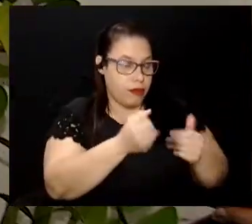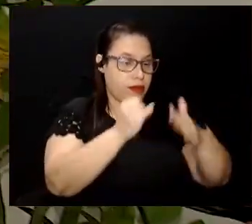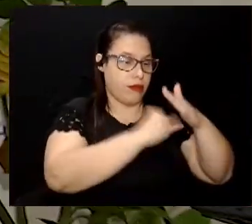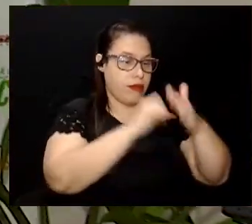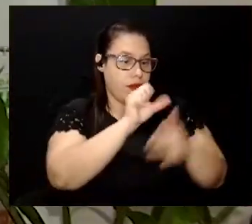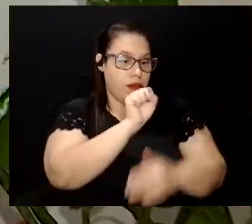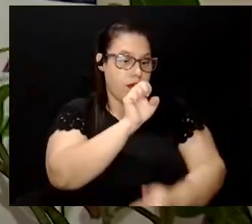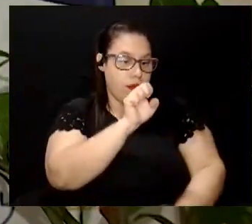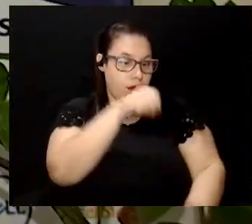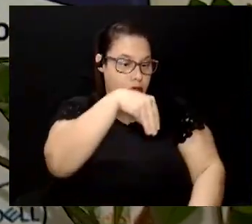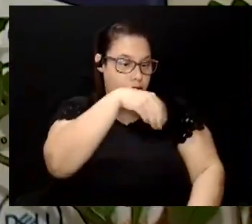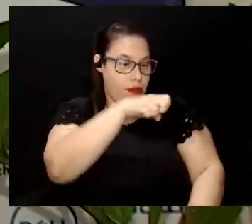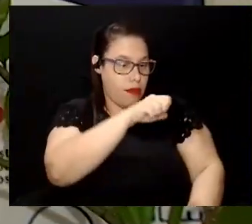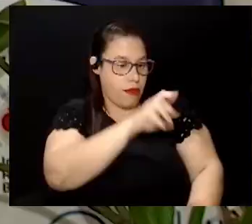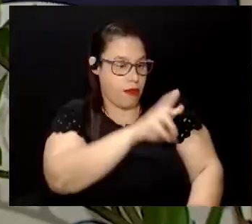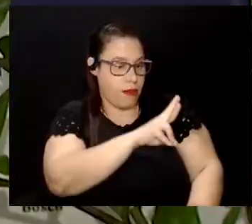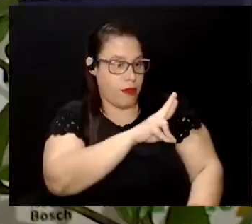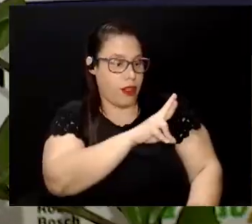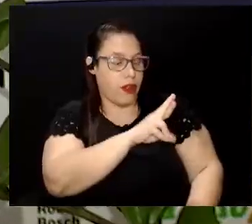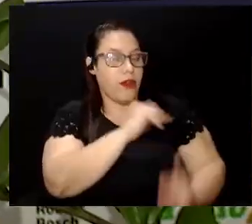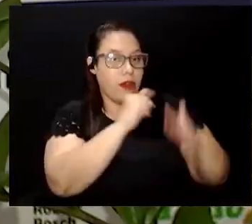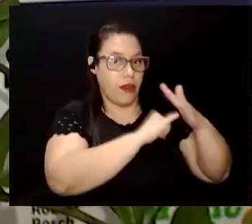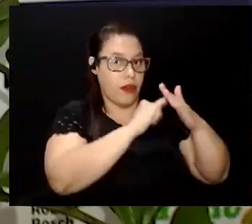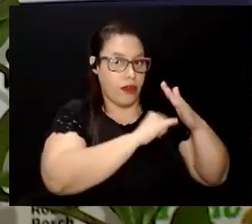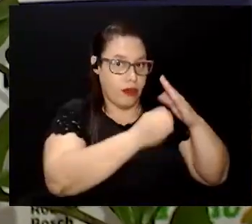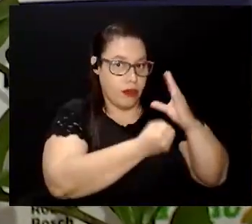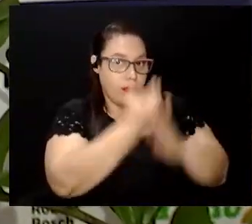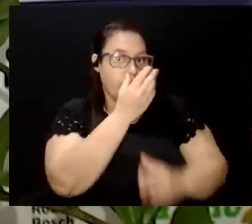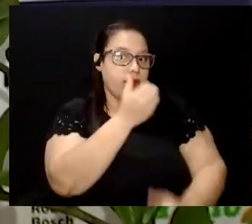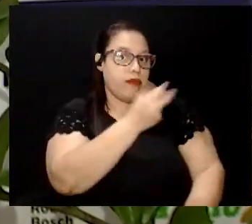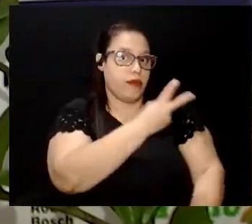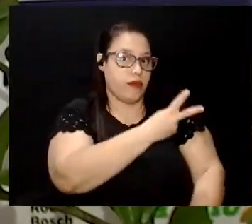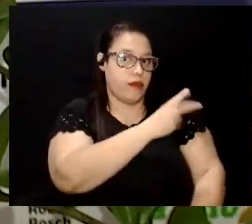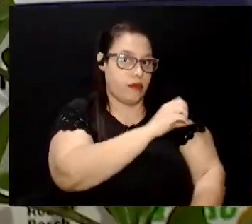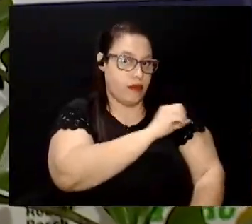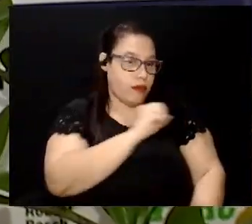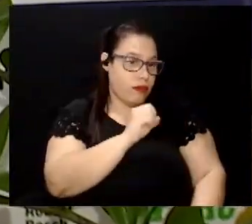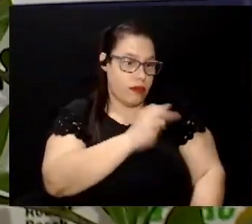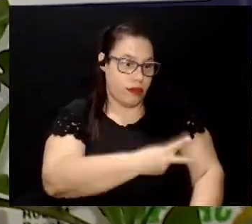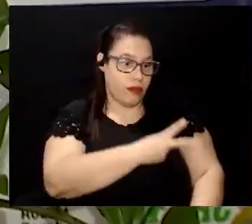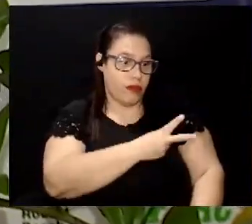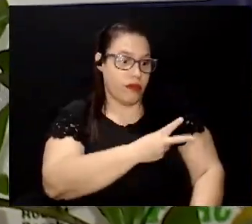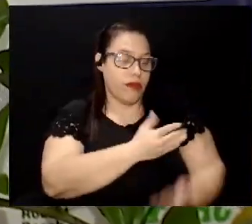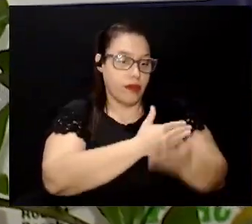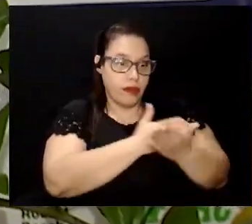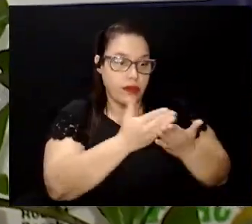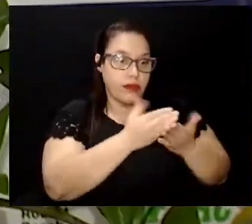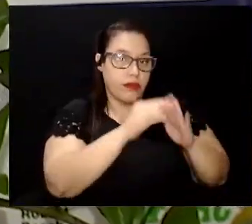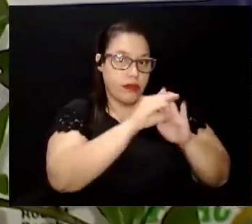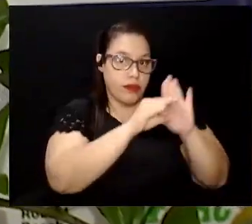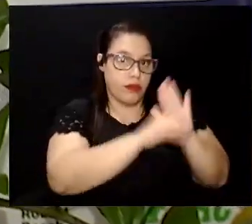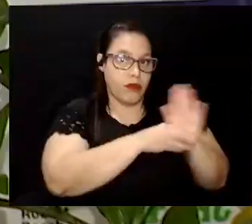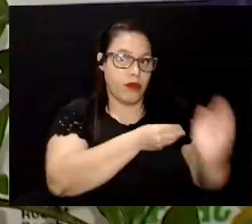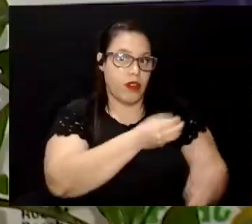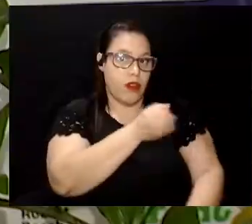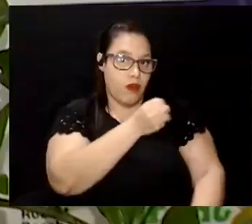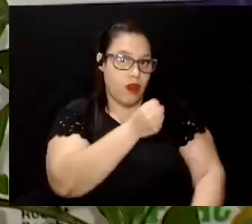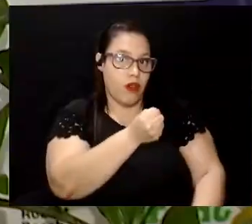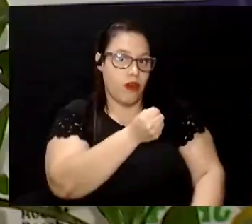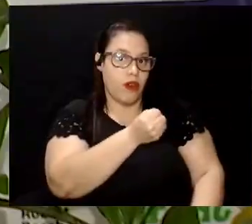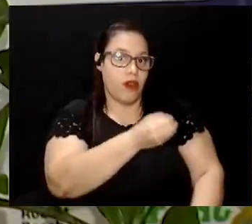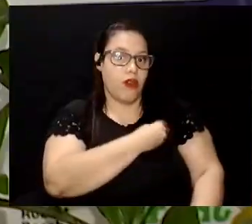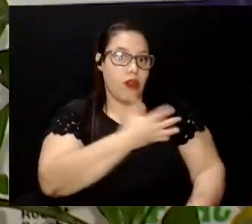foi fundada lá em 2002 e ela inicia com o programa Viva Leite. Então, olha que interessante, as famílias iam para buscar